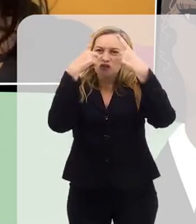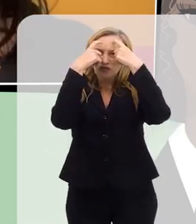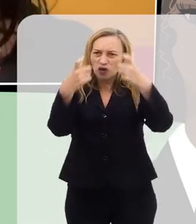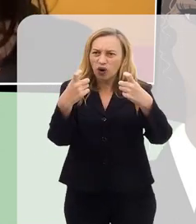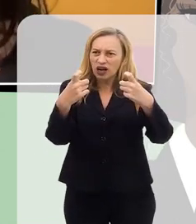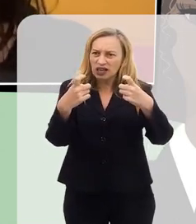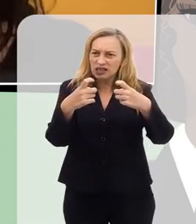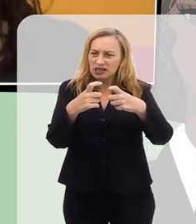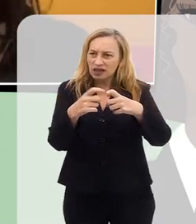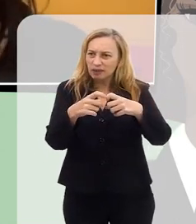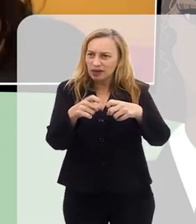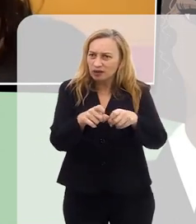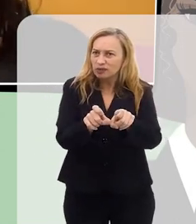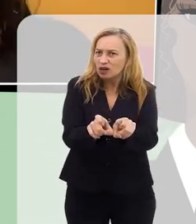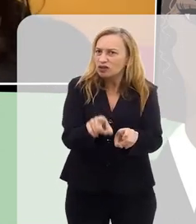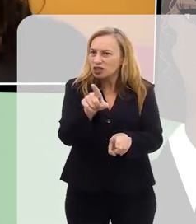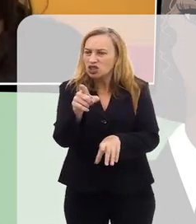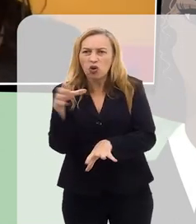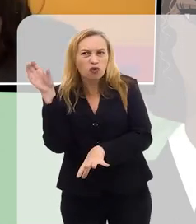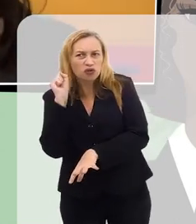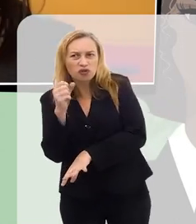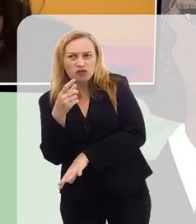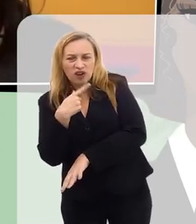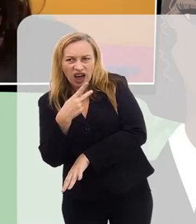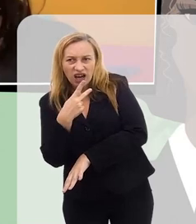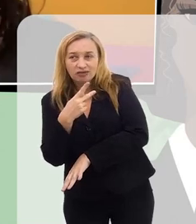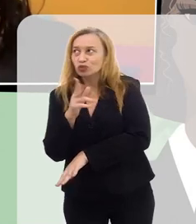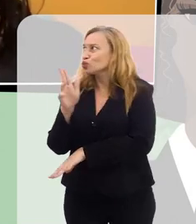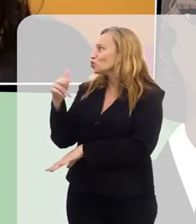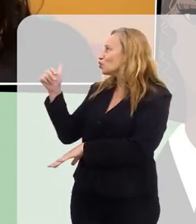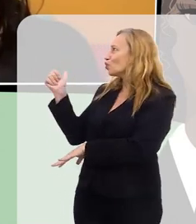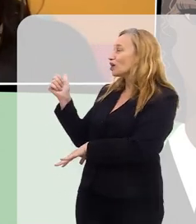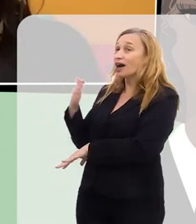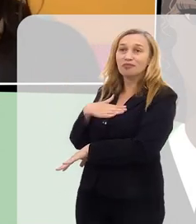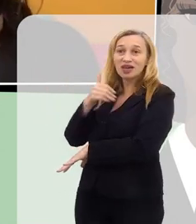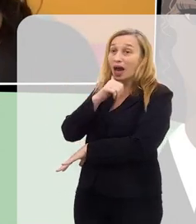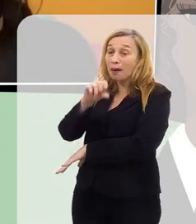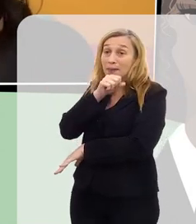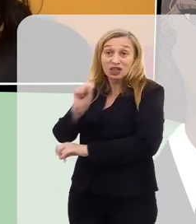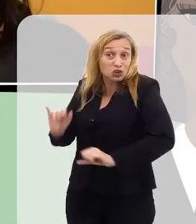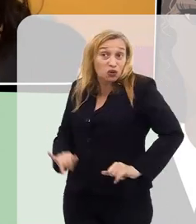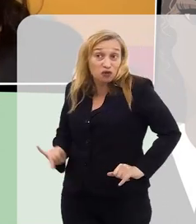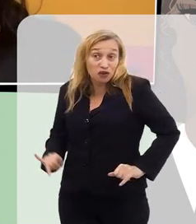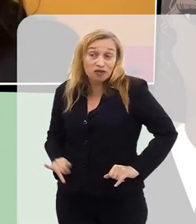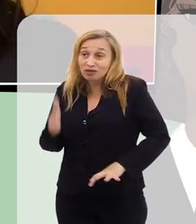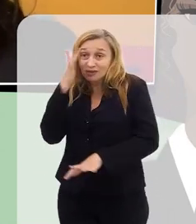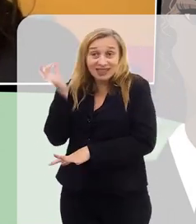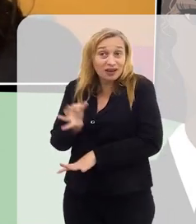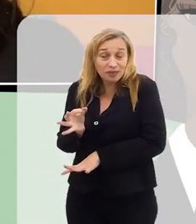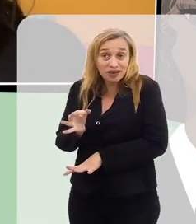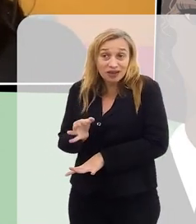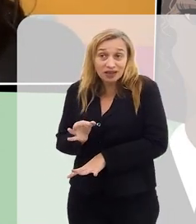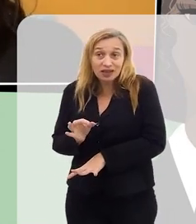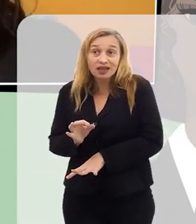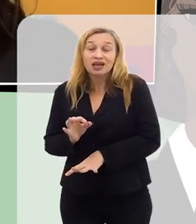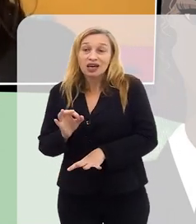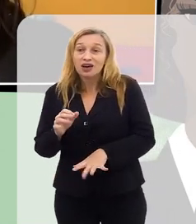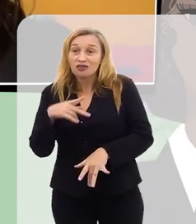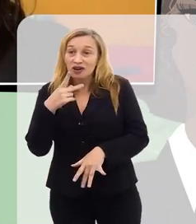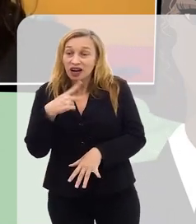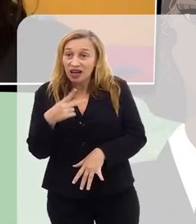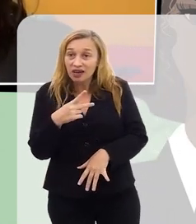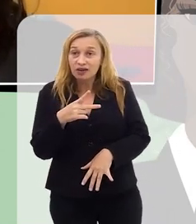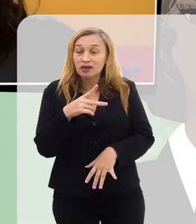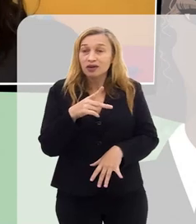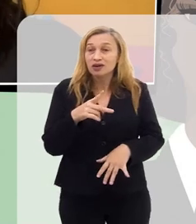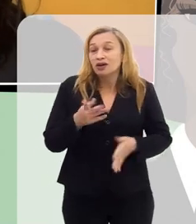termo ajuda. violência obstétrica, você já tinha ouvido falar? Não, nunca. A minha mãe sofreu violência obstétrica sem saber. Eu comecei o programa